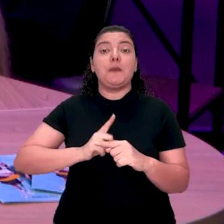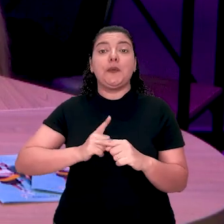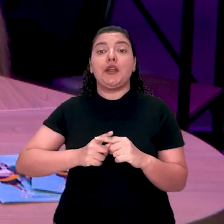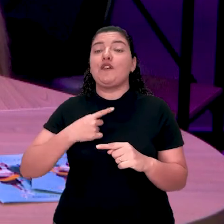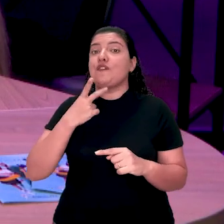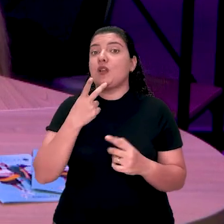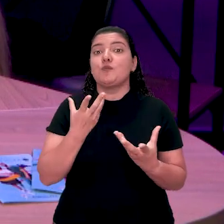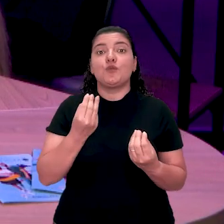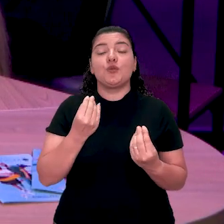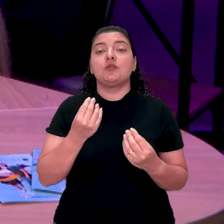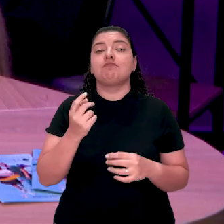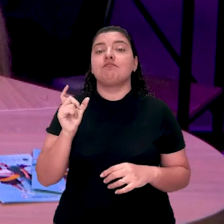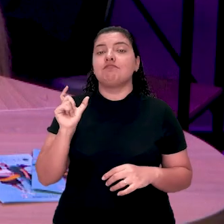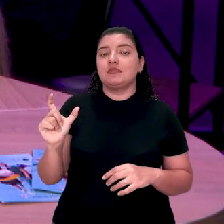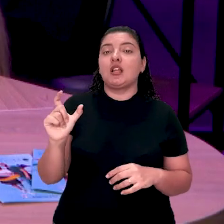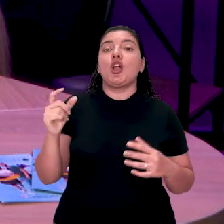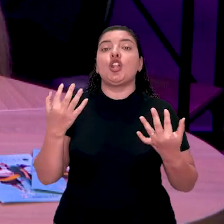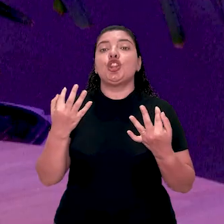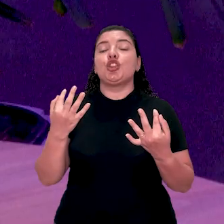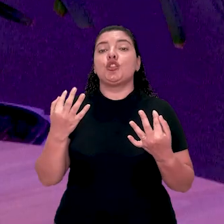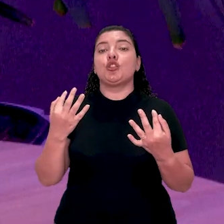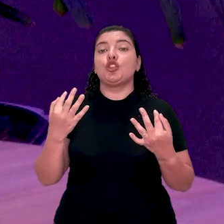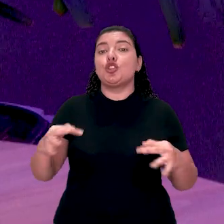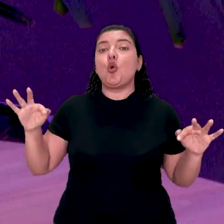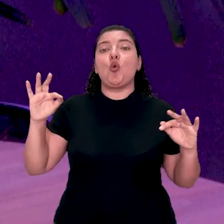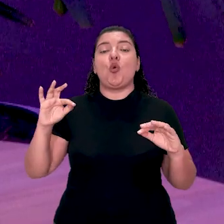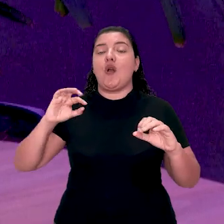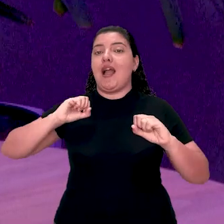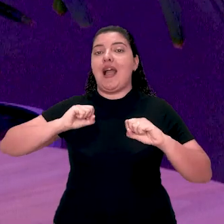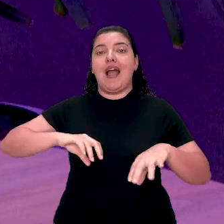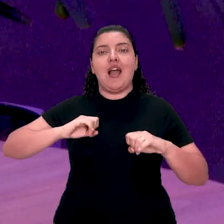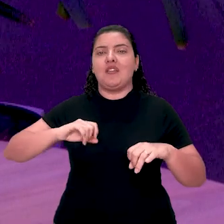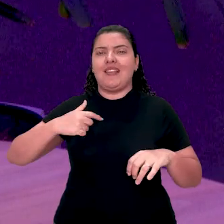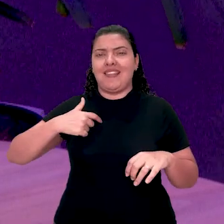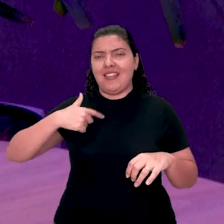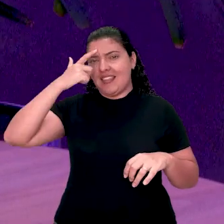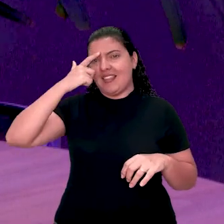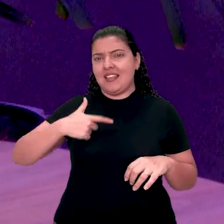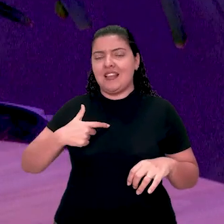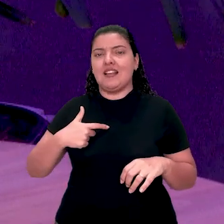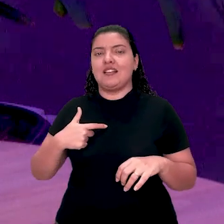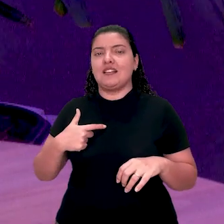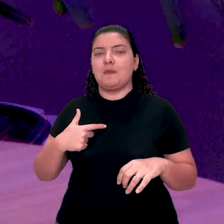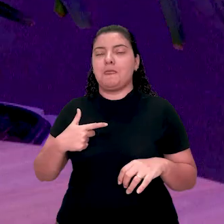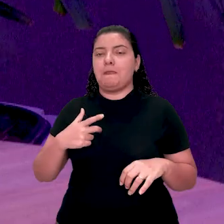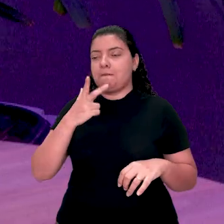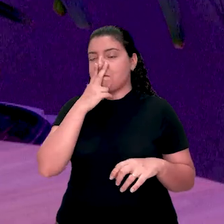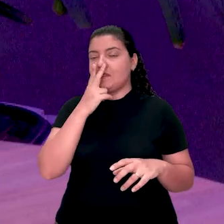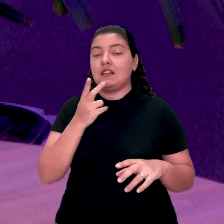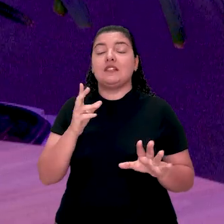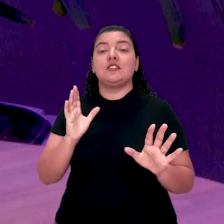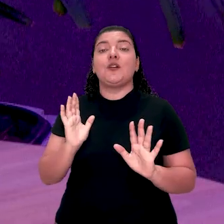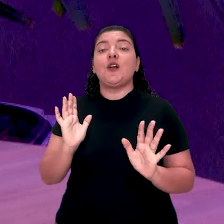eu uso muito a expressão dador de aulas. Eu nunca fui uma pessoa que fosse dadora de aulas, né? Eu